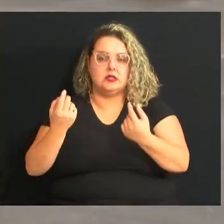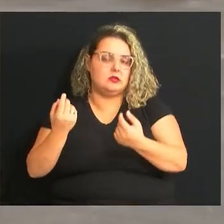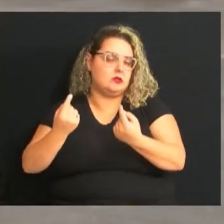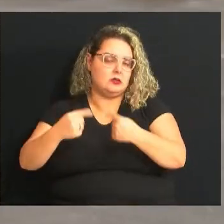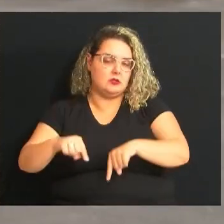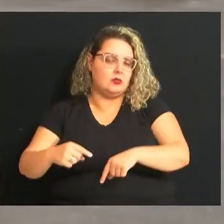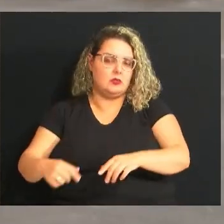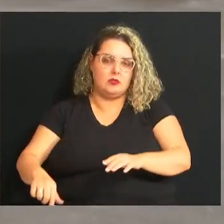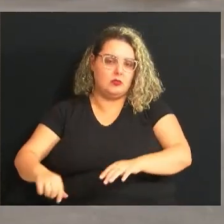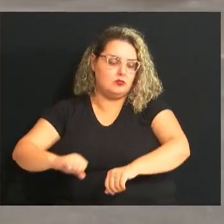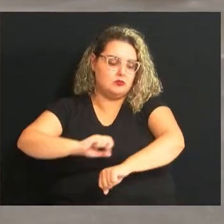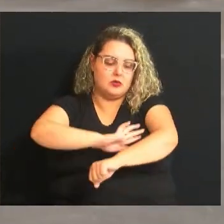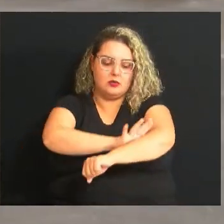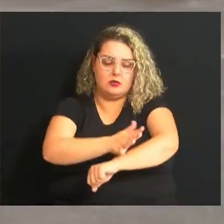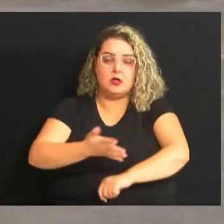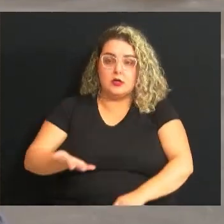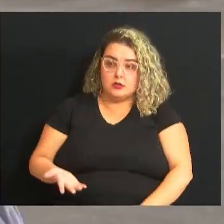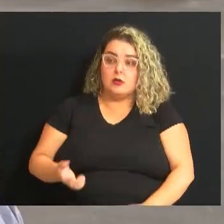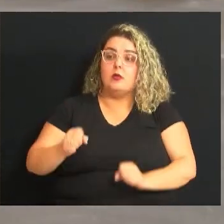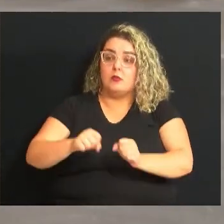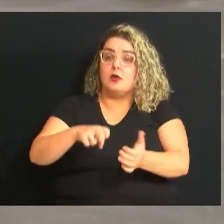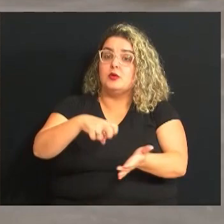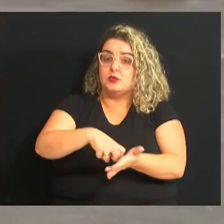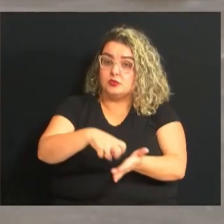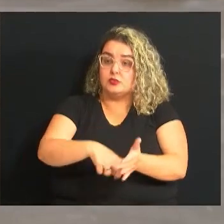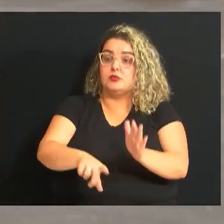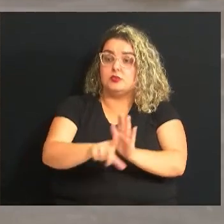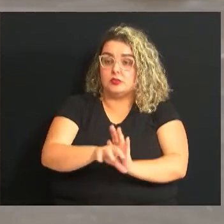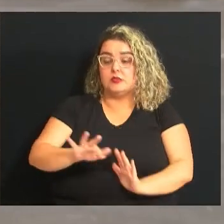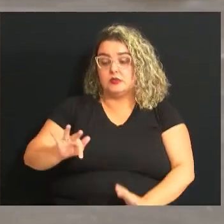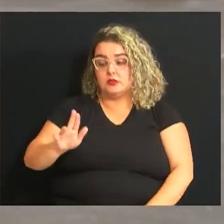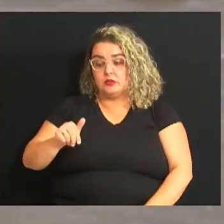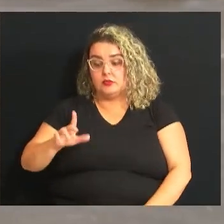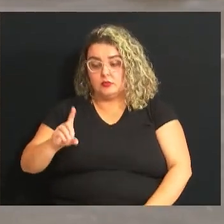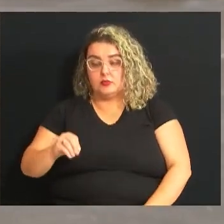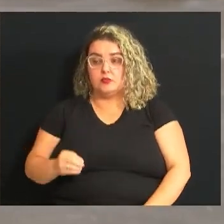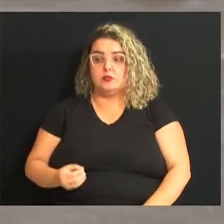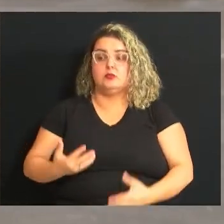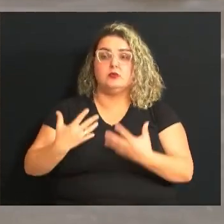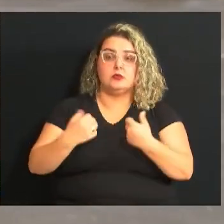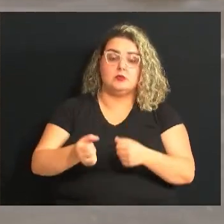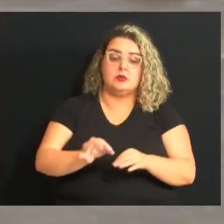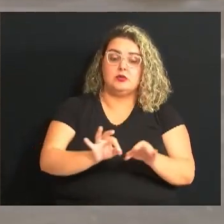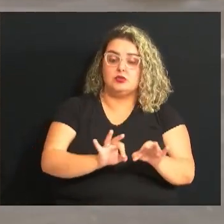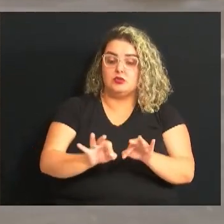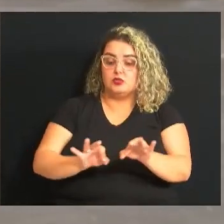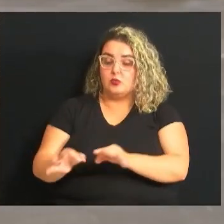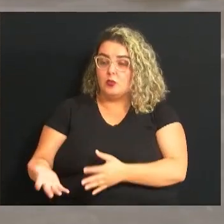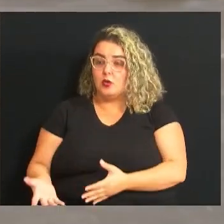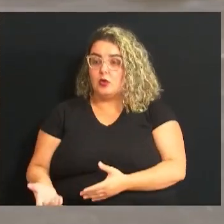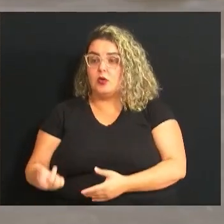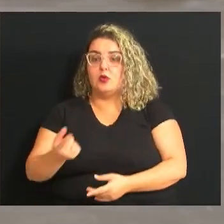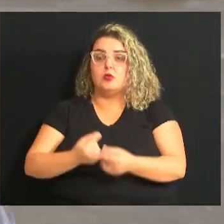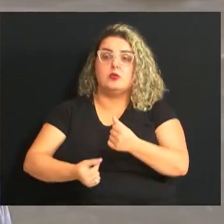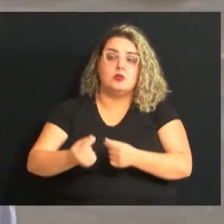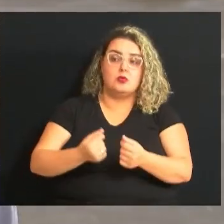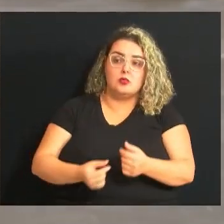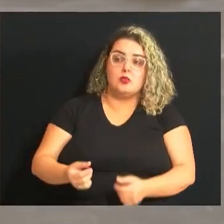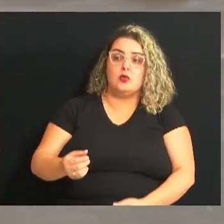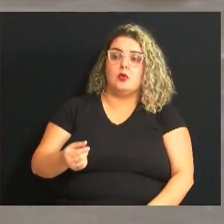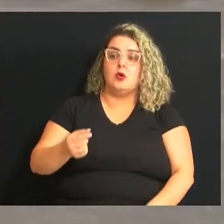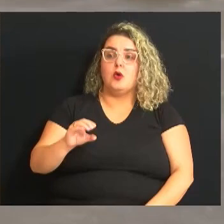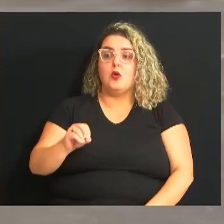também poderão ser punidos na forma da lei. E esse fundo vai poder também receber recursos de programas,